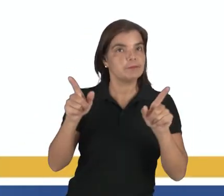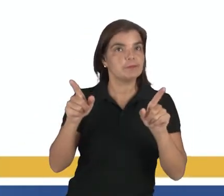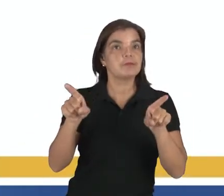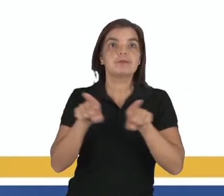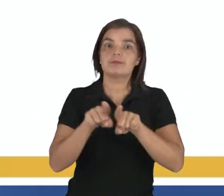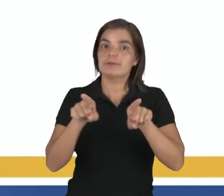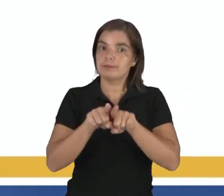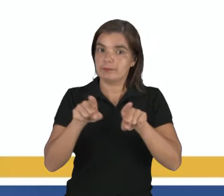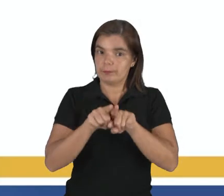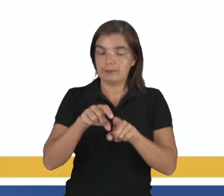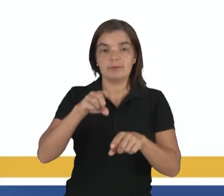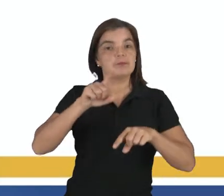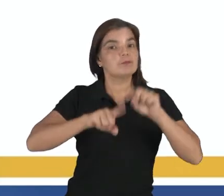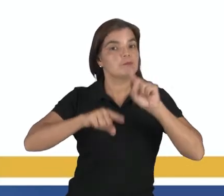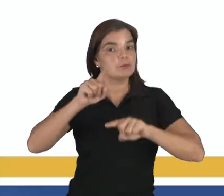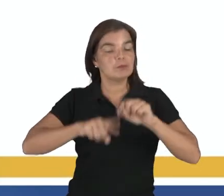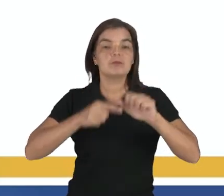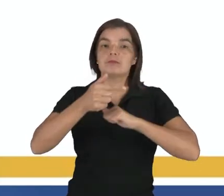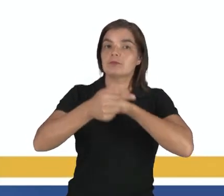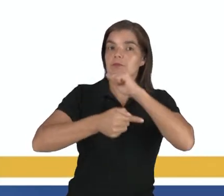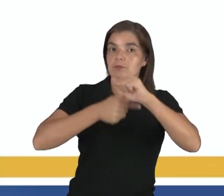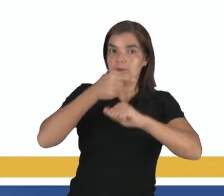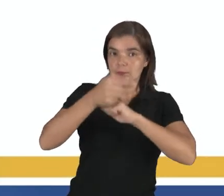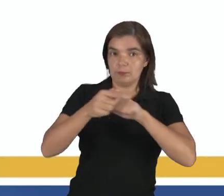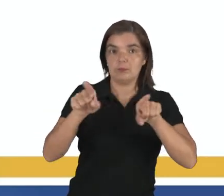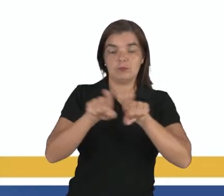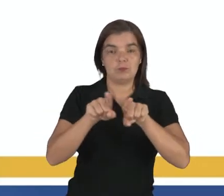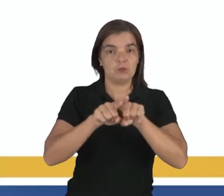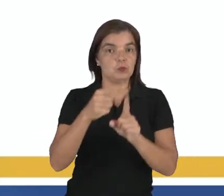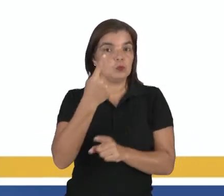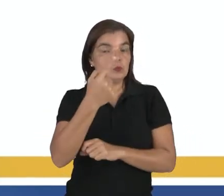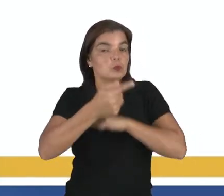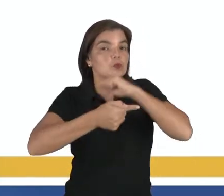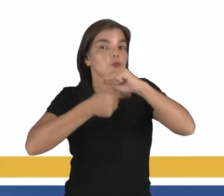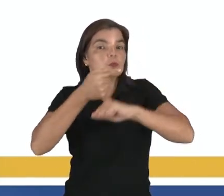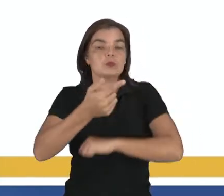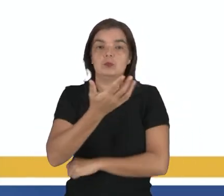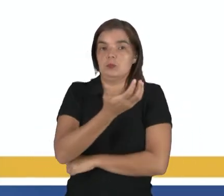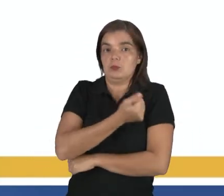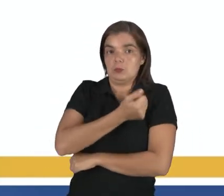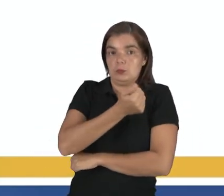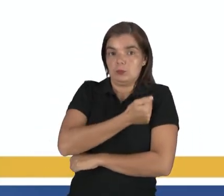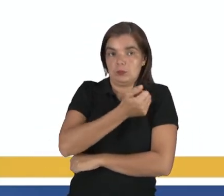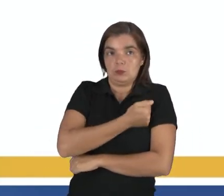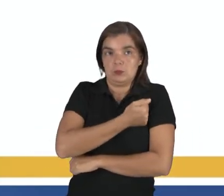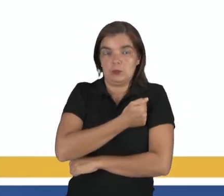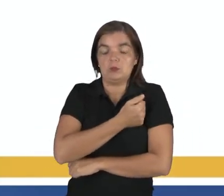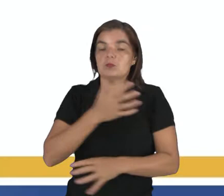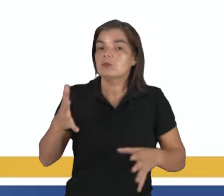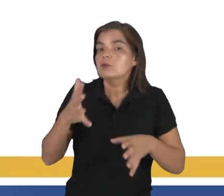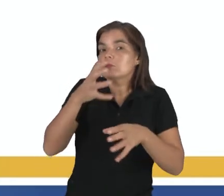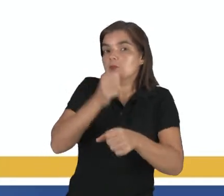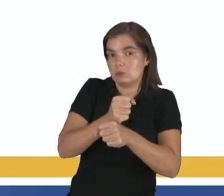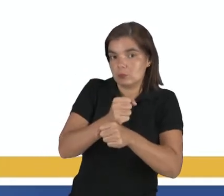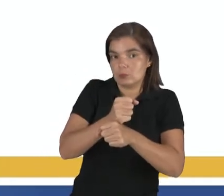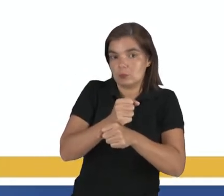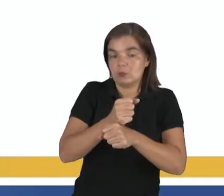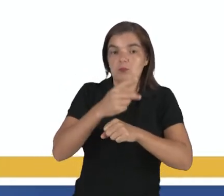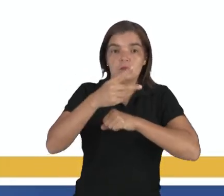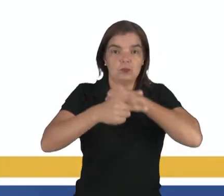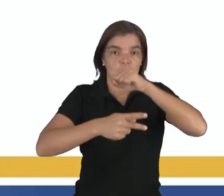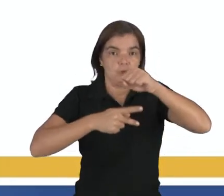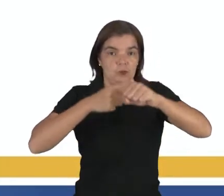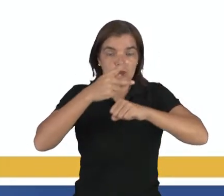massa atômica. A massa atômica é a massa de um átomo. O número de massa é a soma de